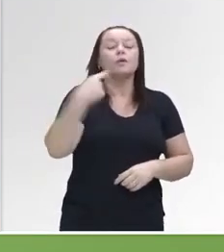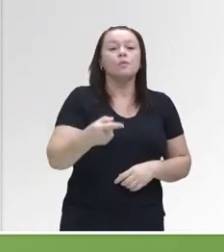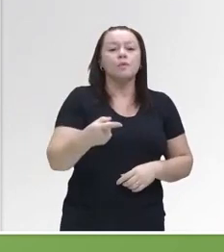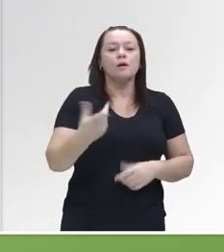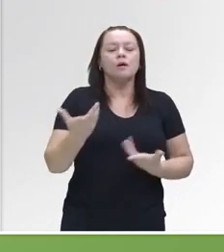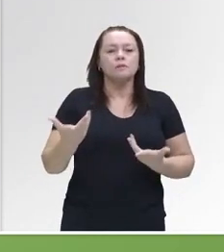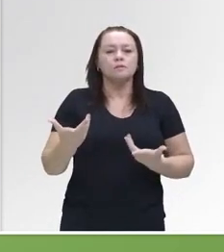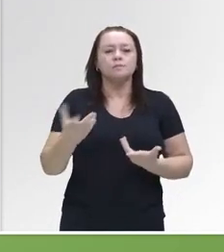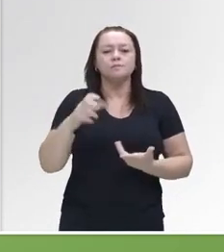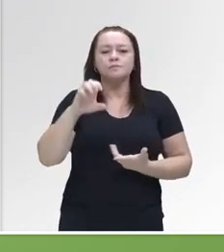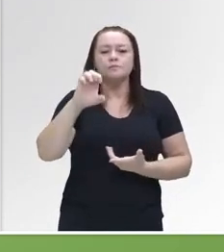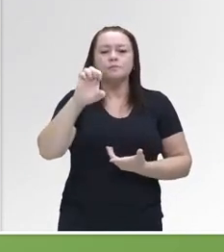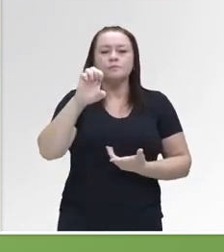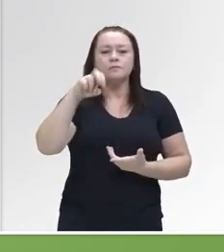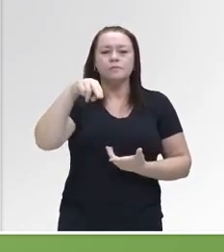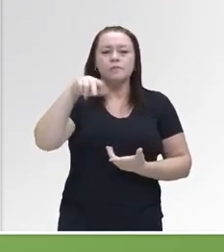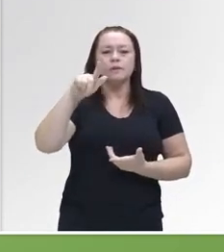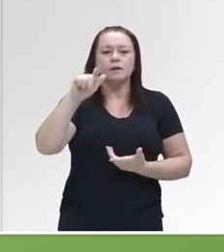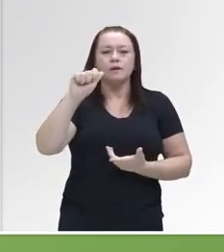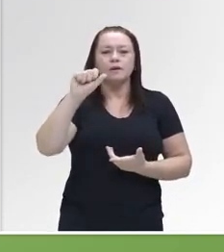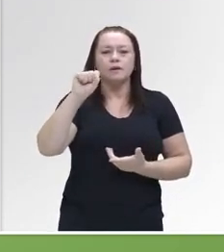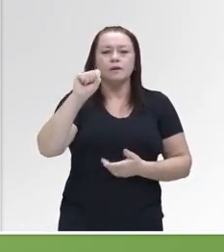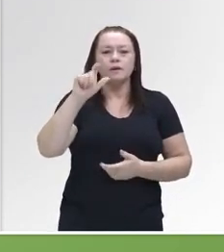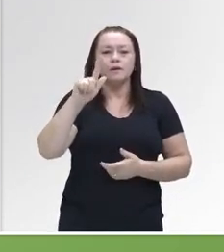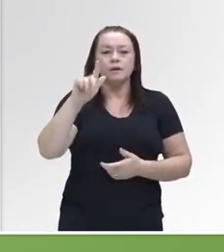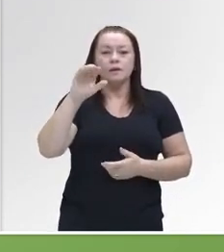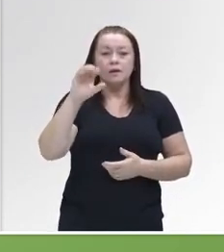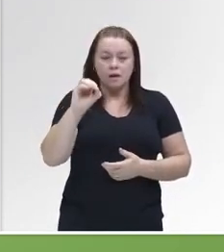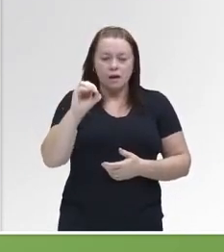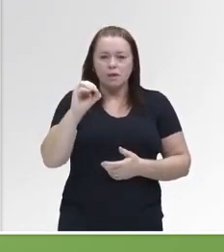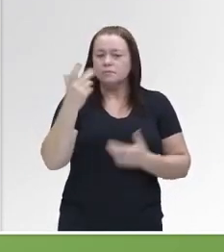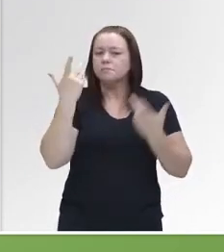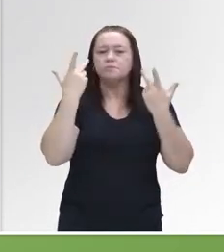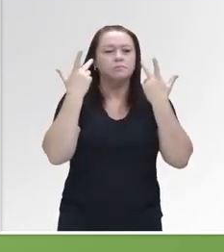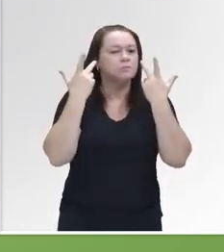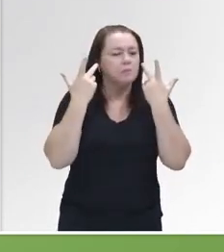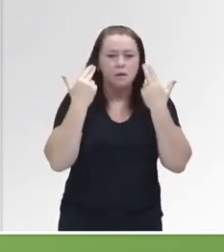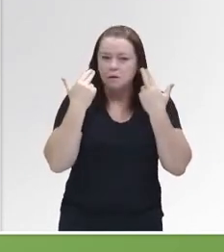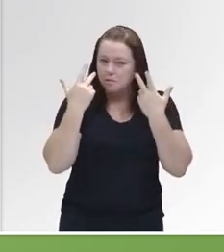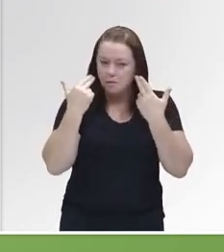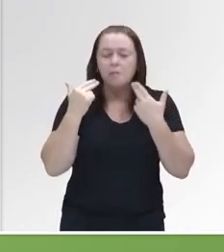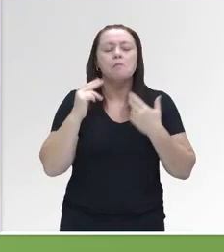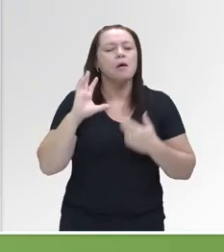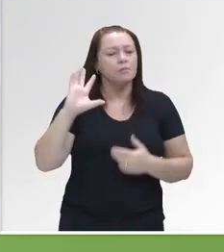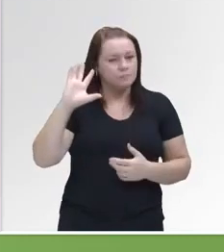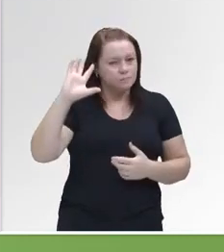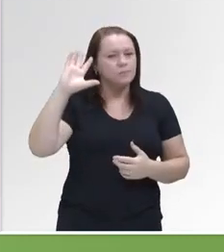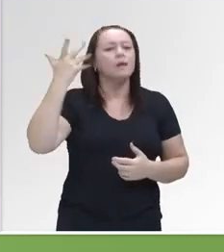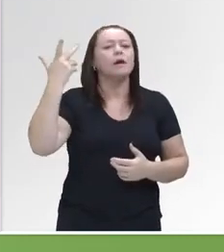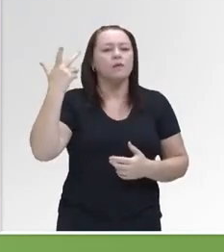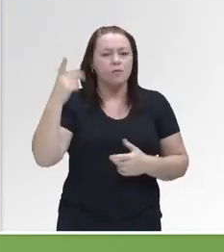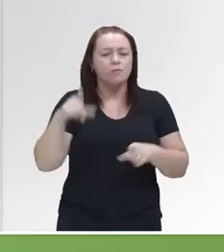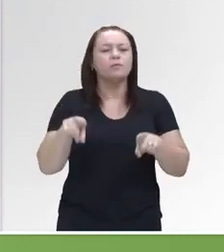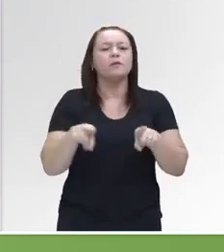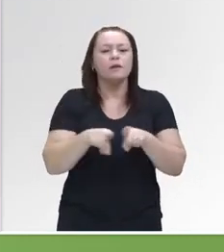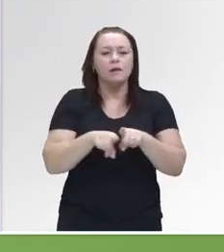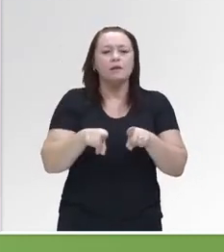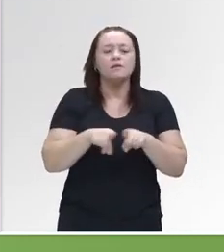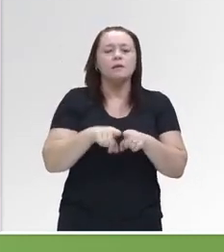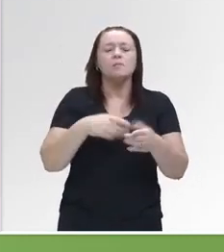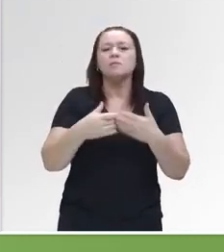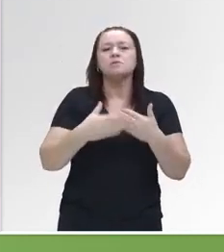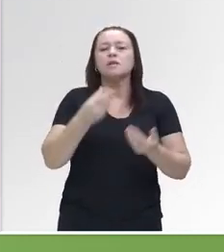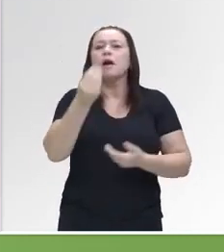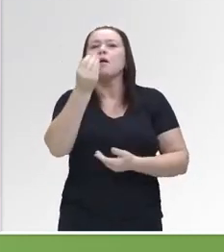O engasgo, ela é uma situação relativamente comum, a gente pensa que não, mas é comum. E ocorre quando algum alimento